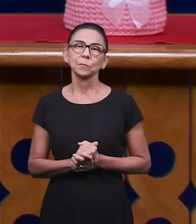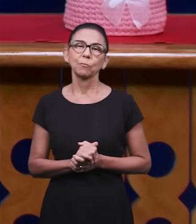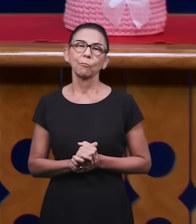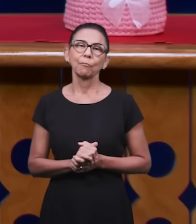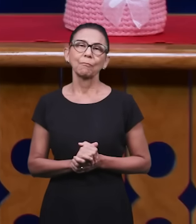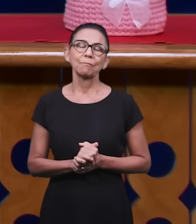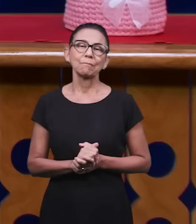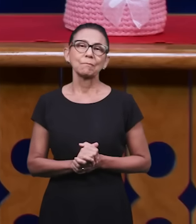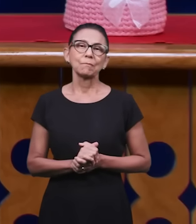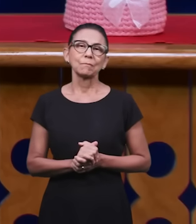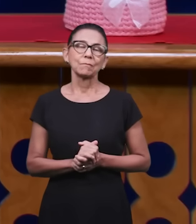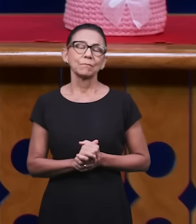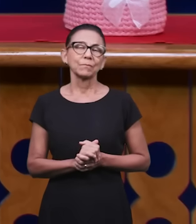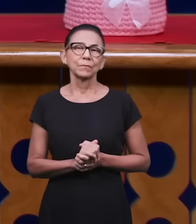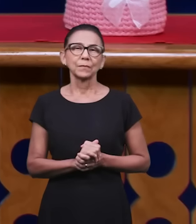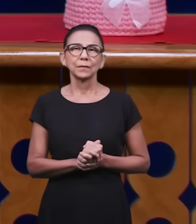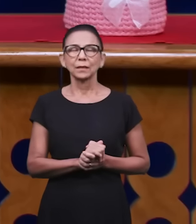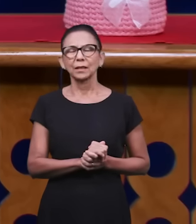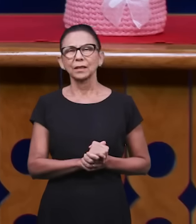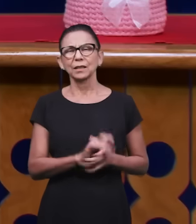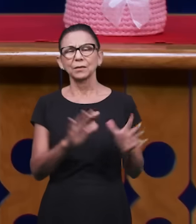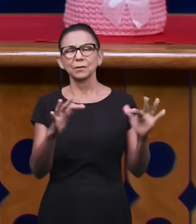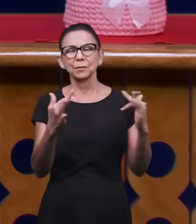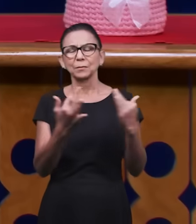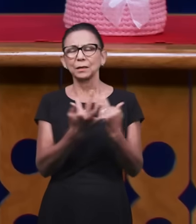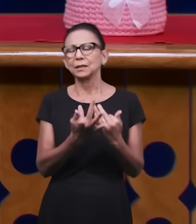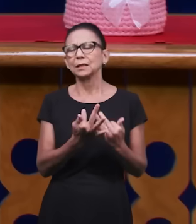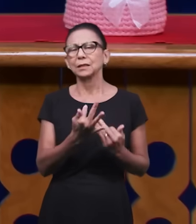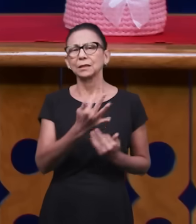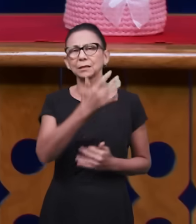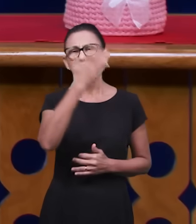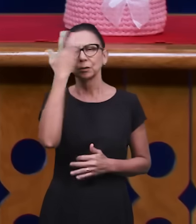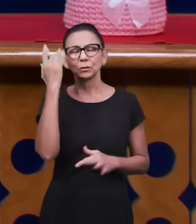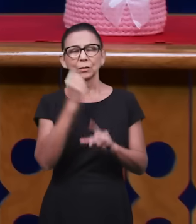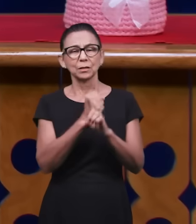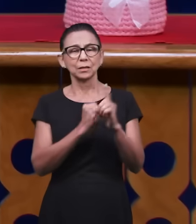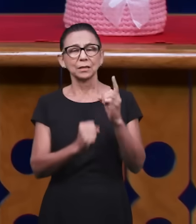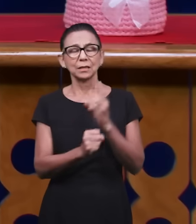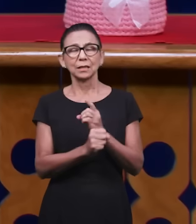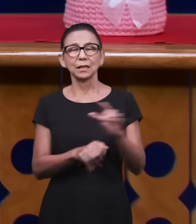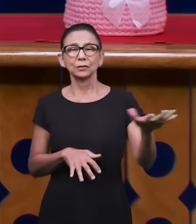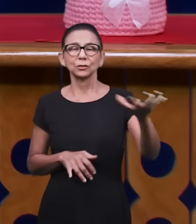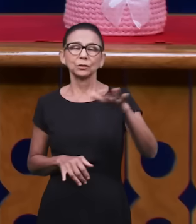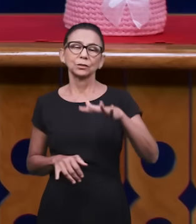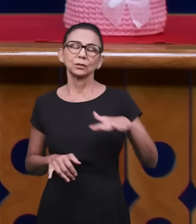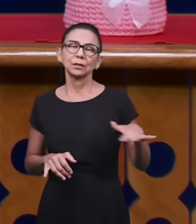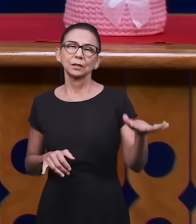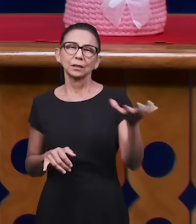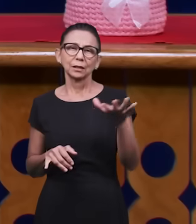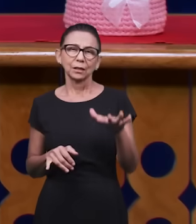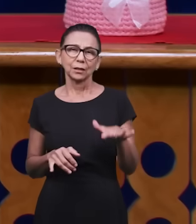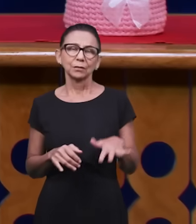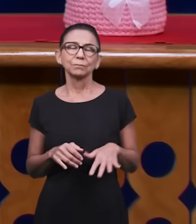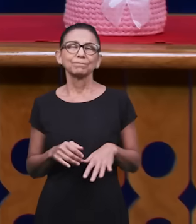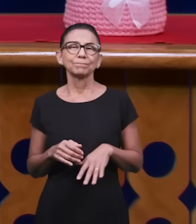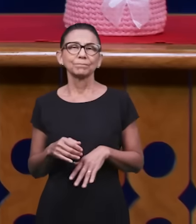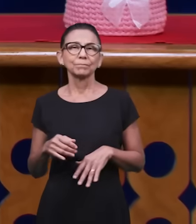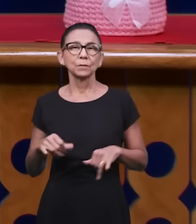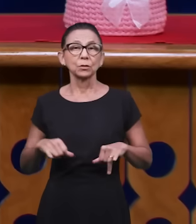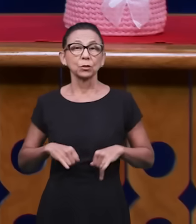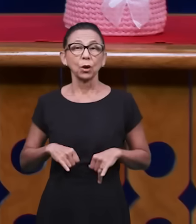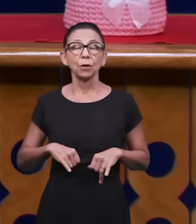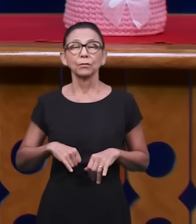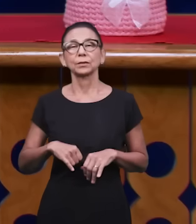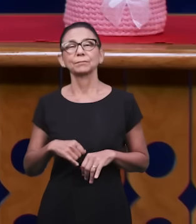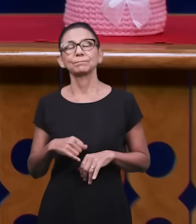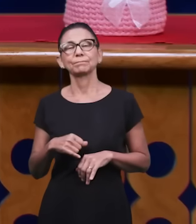atinge as famílias, atinge a sociedade como um todo, com muitas provas. Isso nos